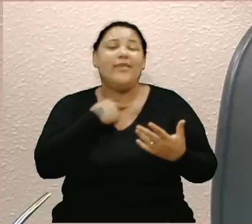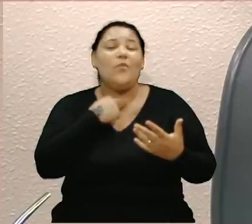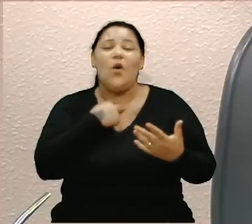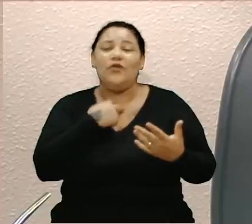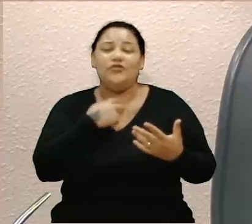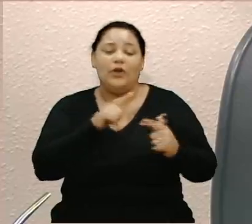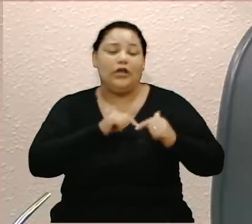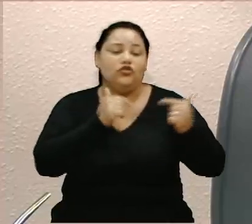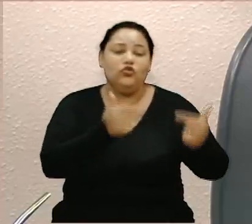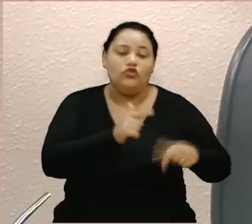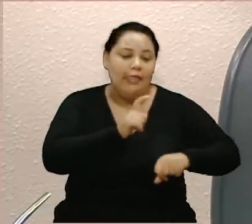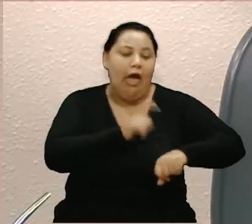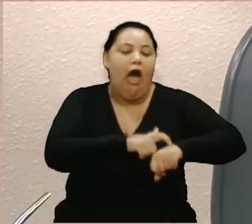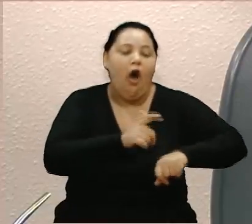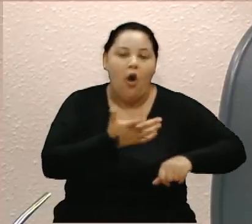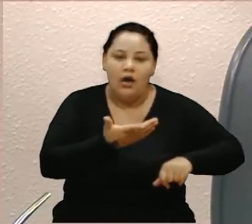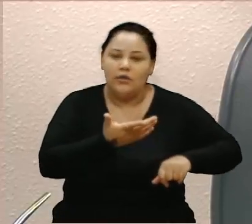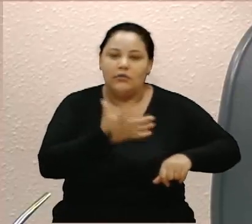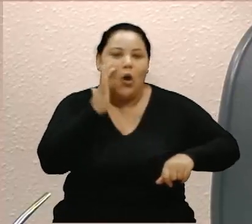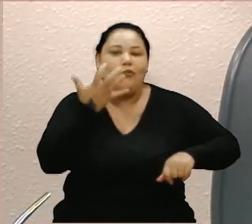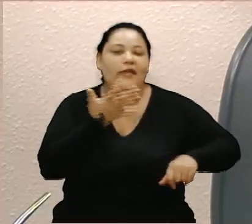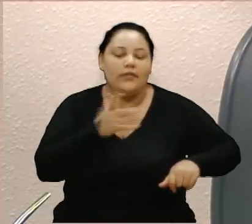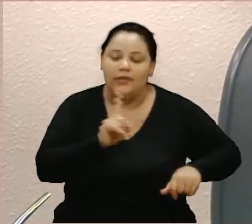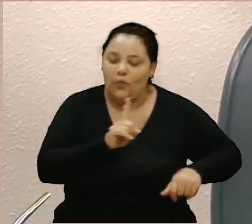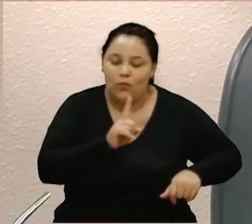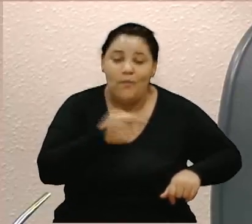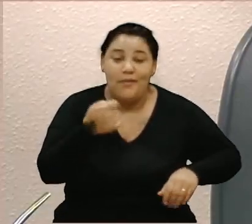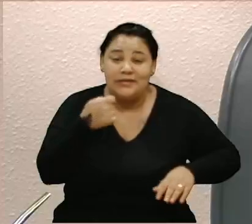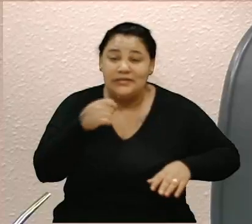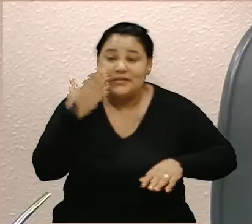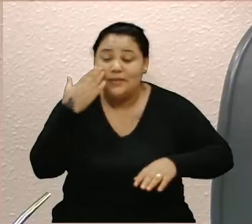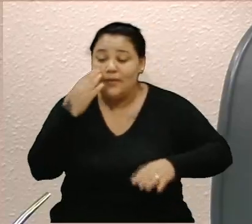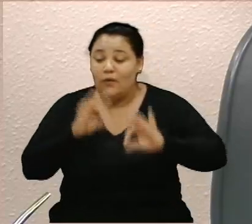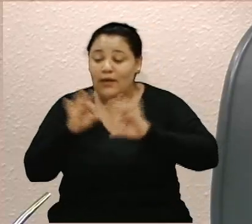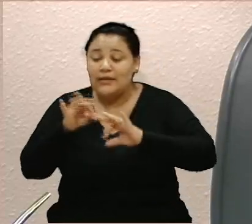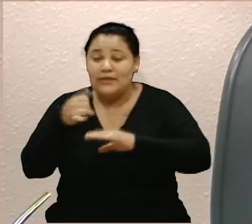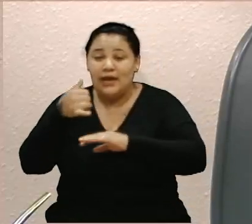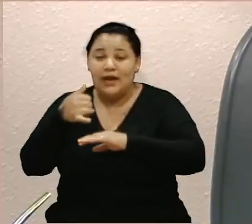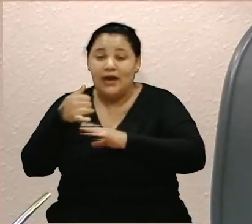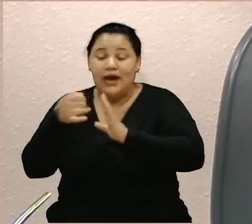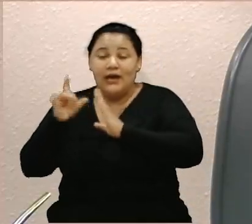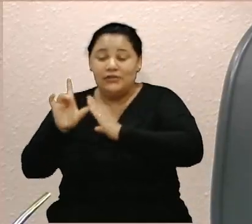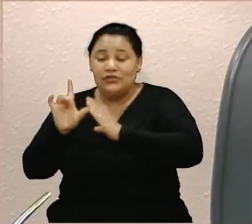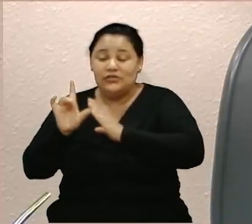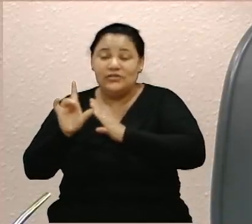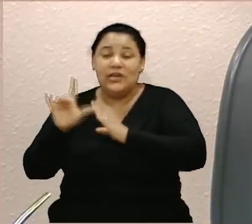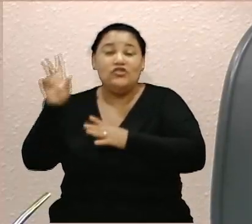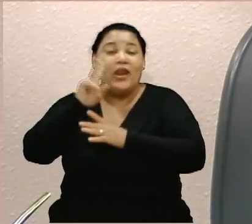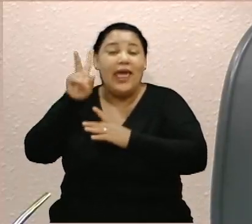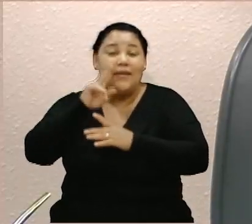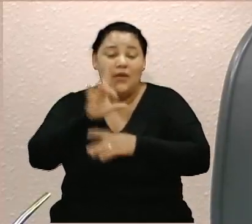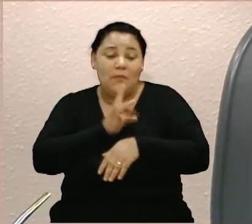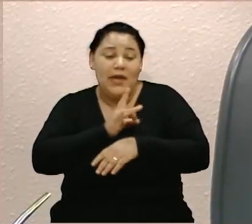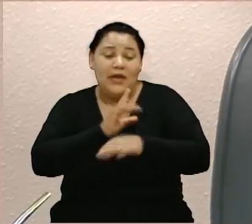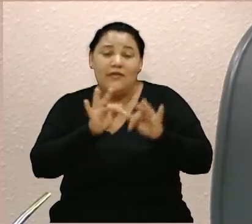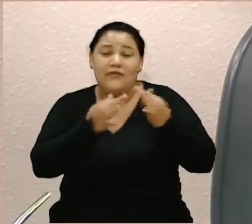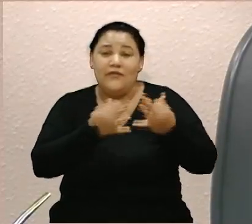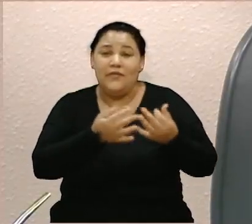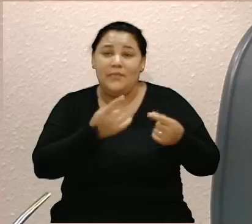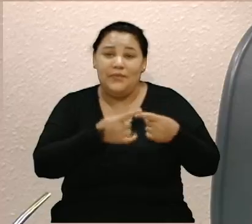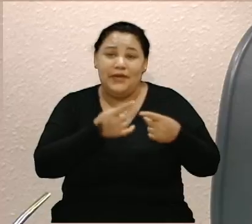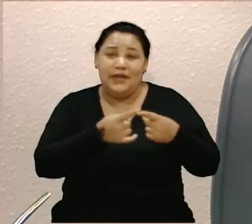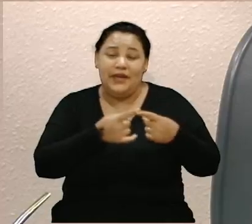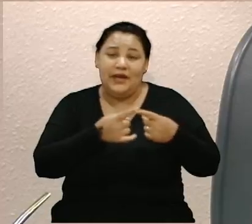acontecem. Então, ano passado, nós lembramos o pavor das famílias quando aconteceram todas aquelas